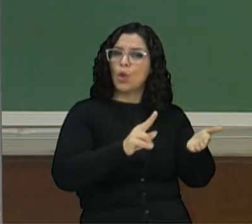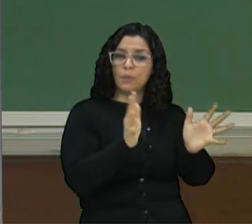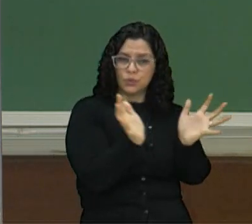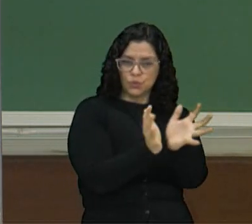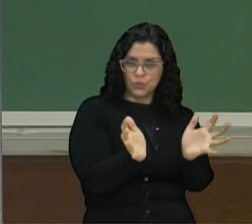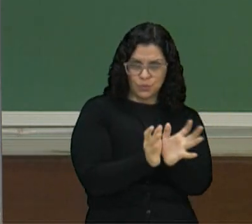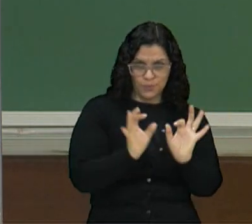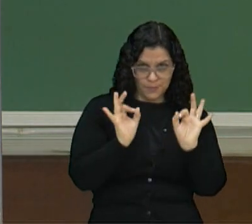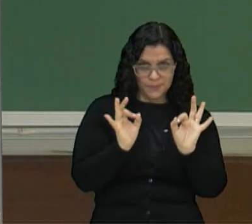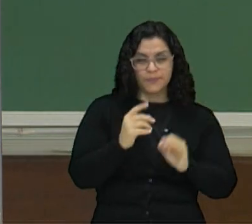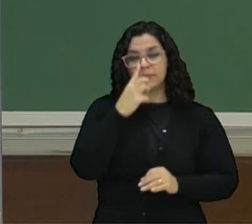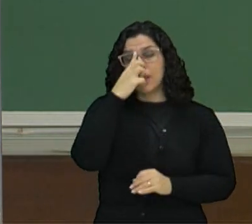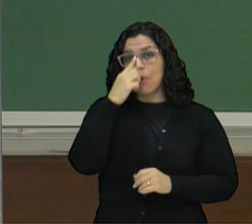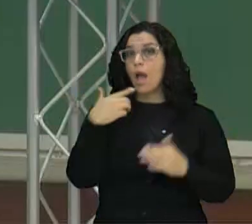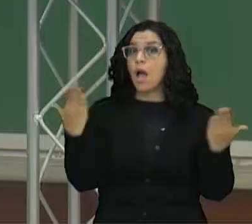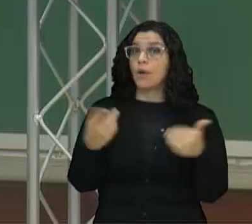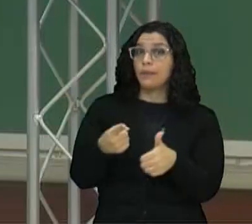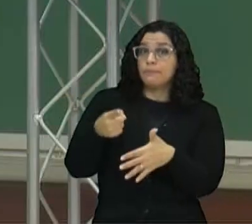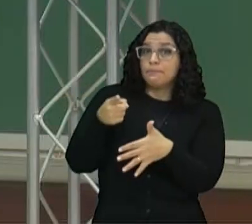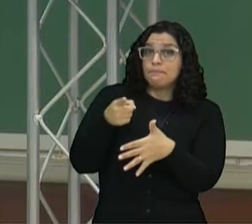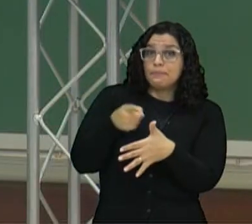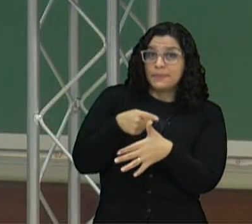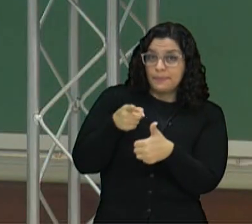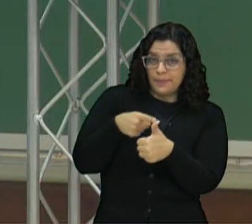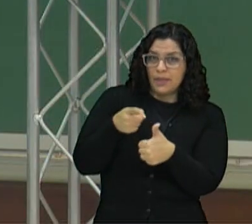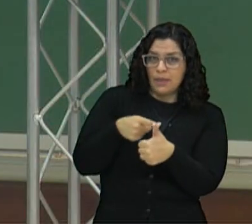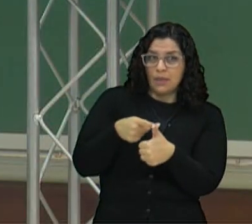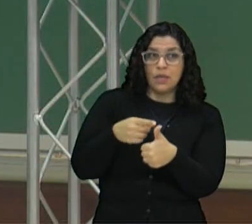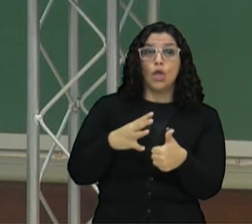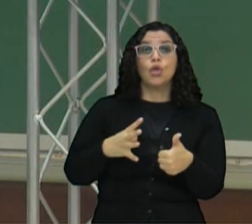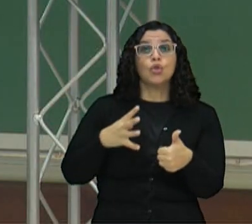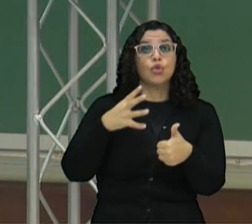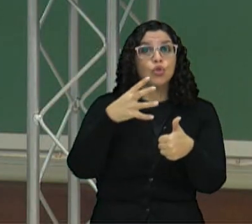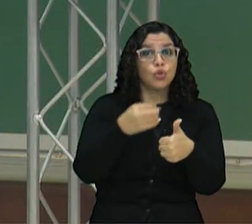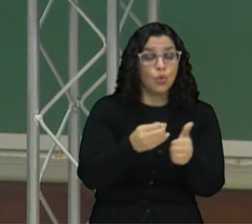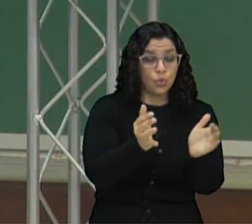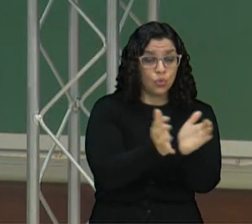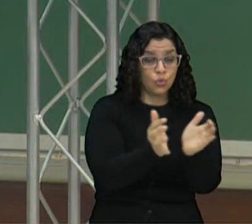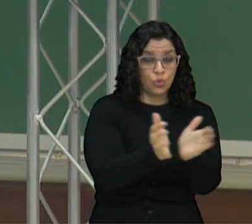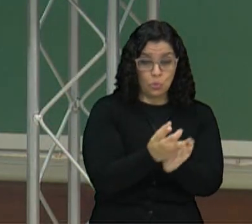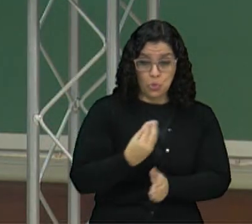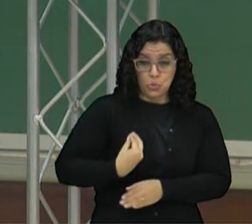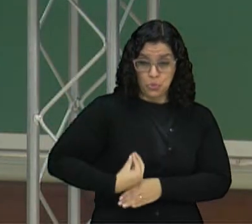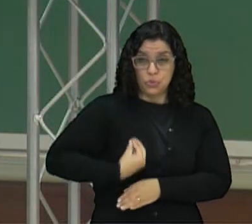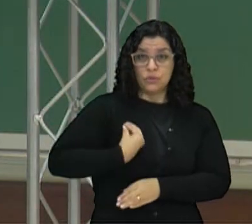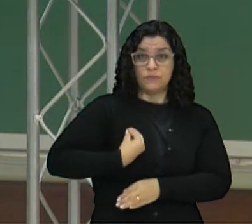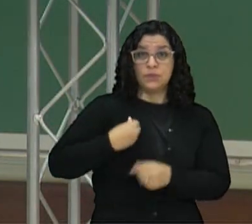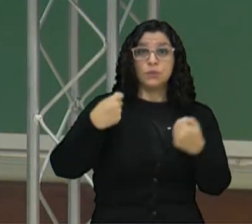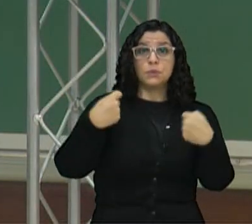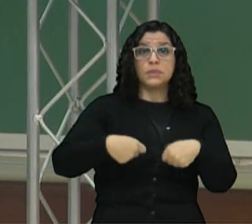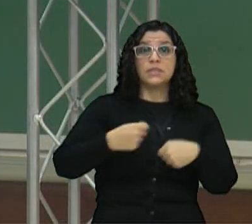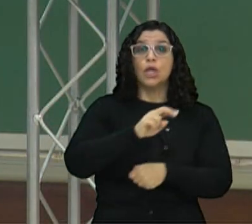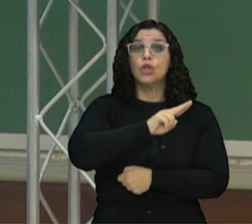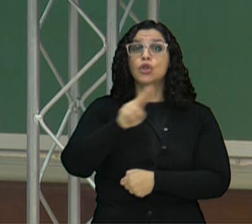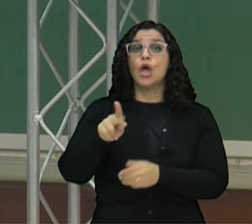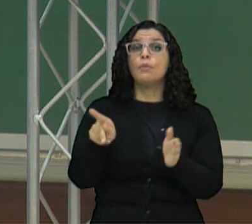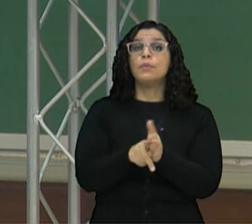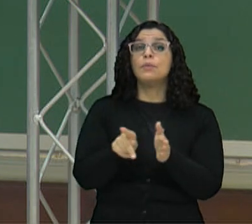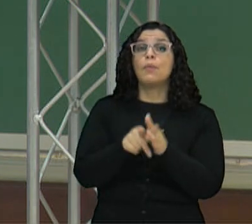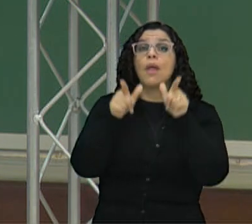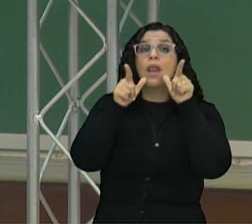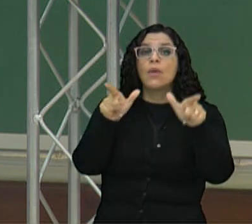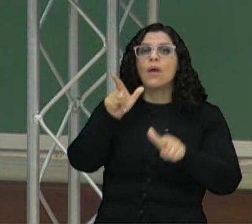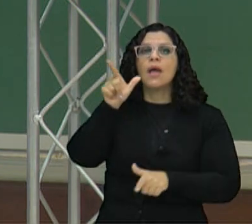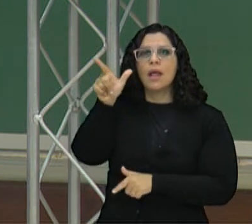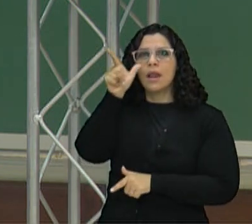determinada espécie? A primeira delas é que toda espécie de ser vivo tem que ter um nome escrito em latim